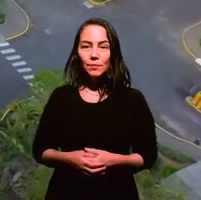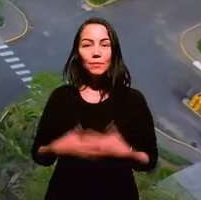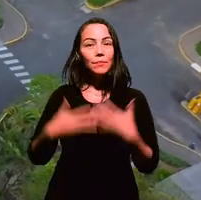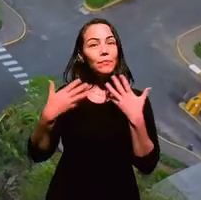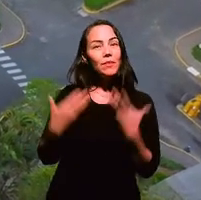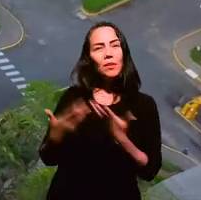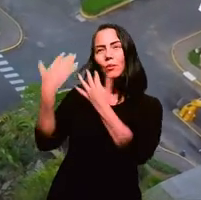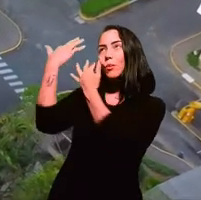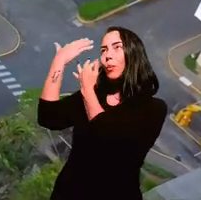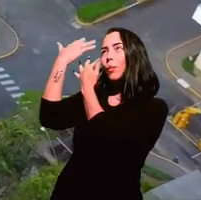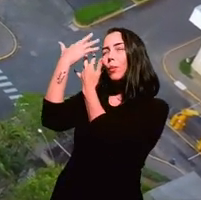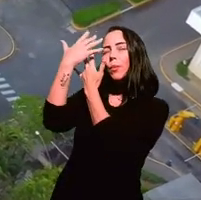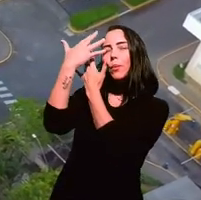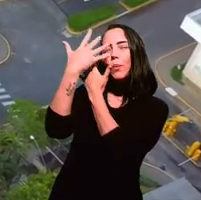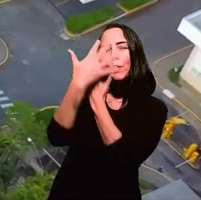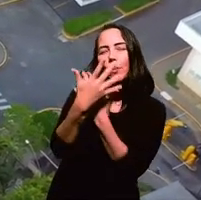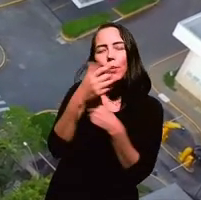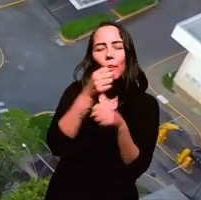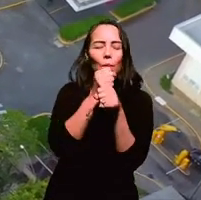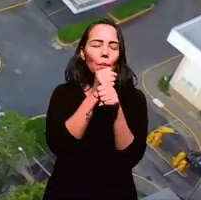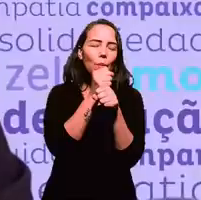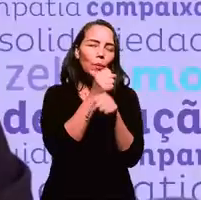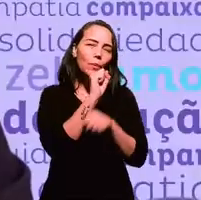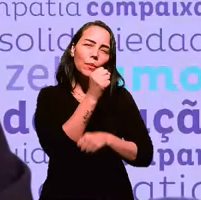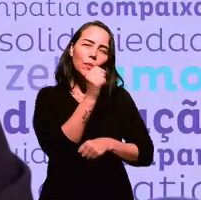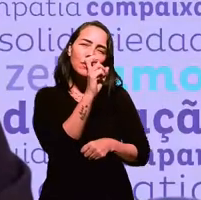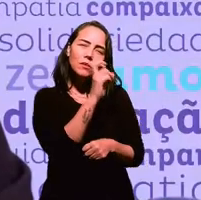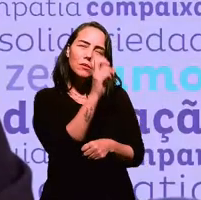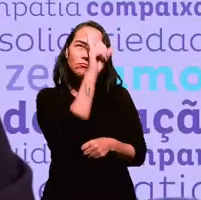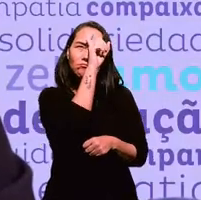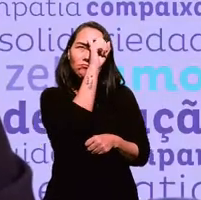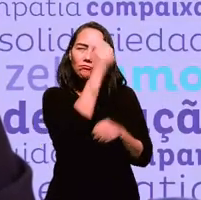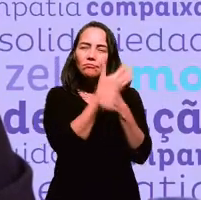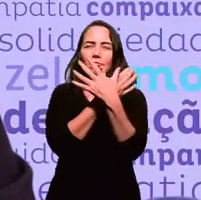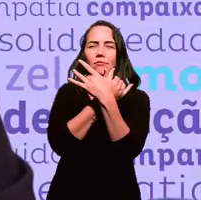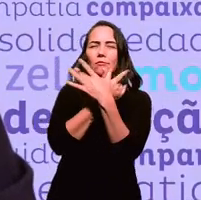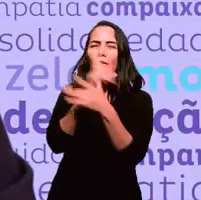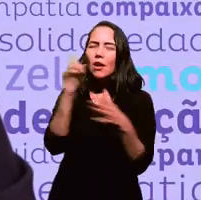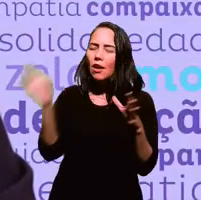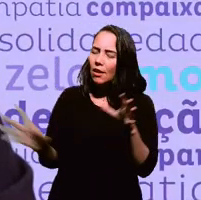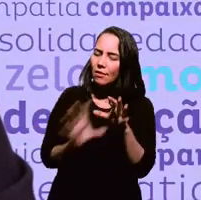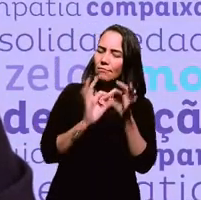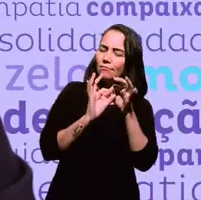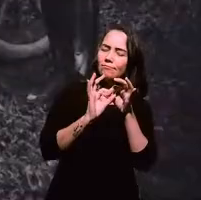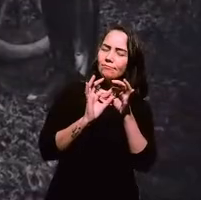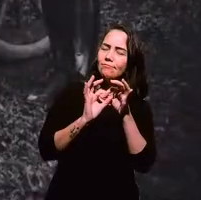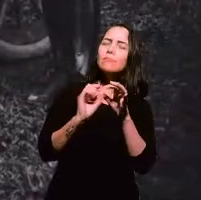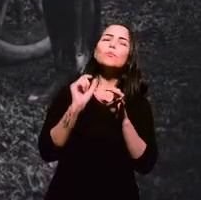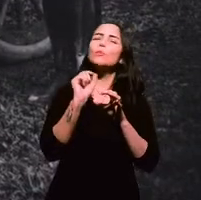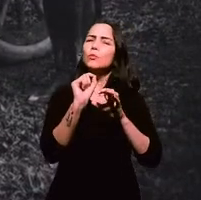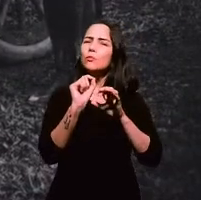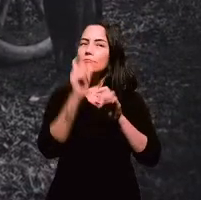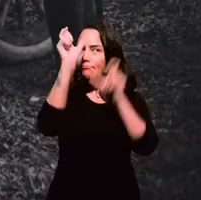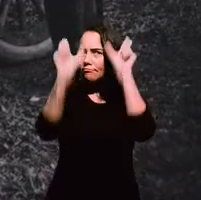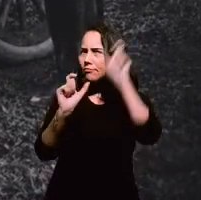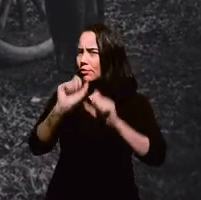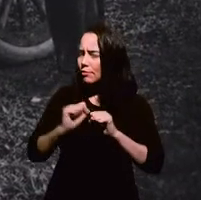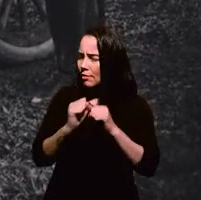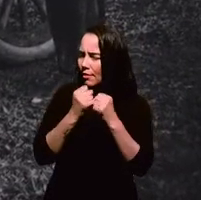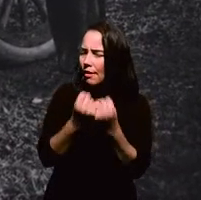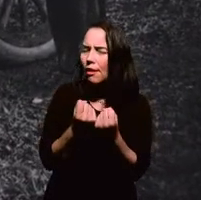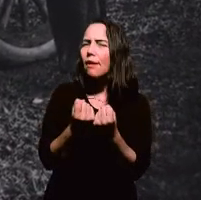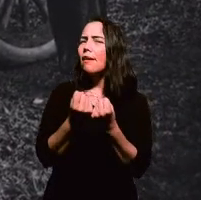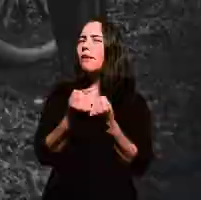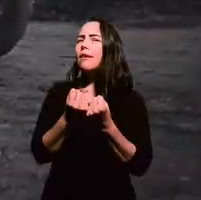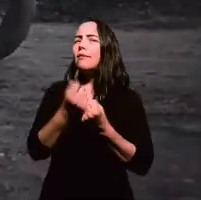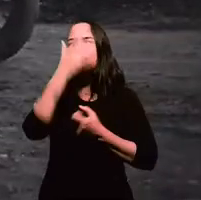Os 85 anos do Hospital São José, de certa forma, ele está muito ligado com os benfeitores desta causa. Desde os chofés que